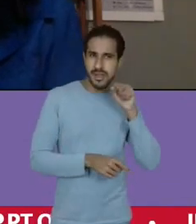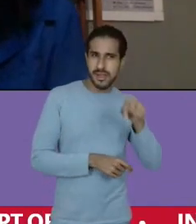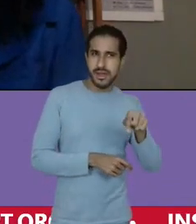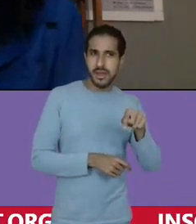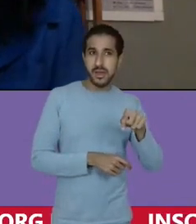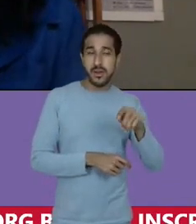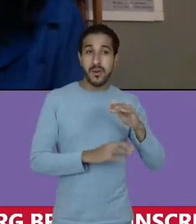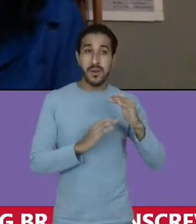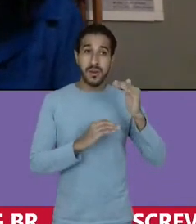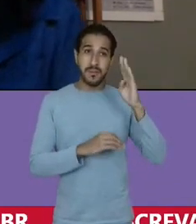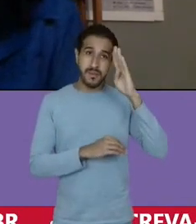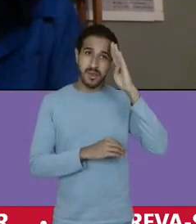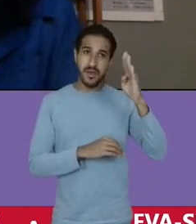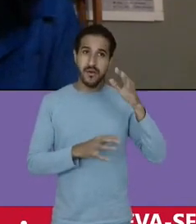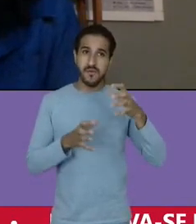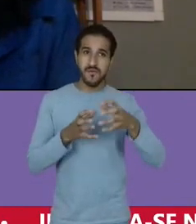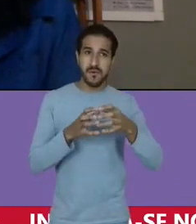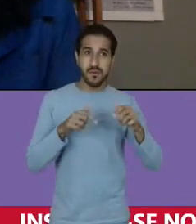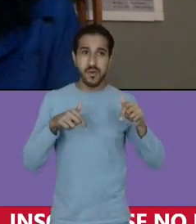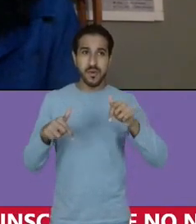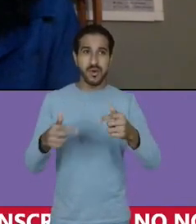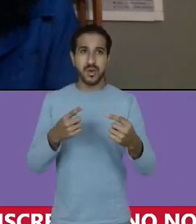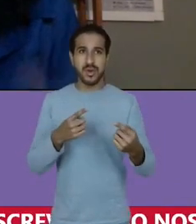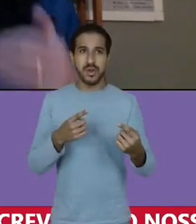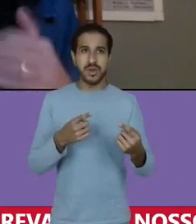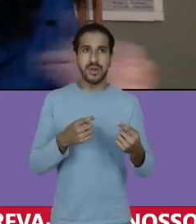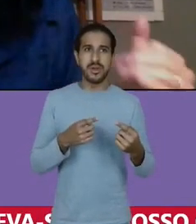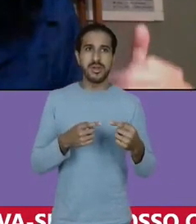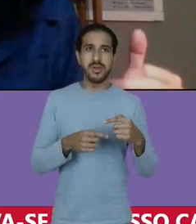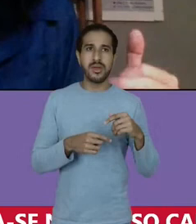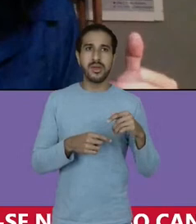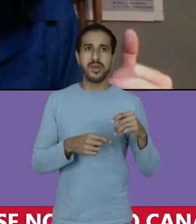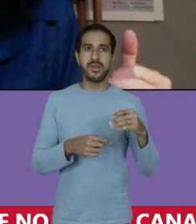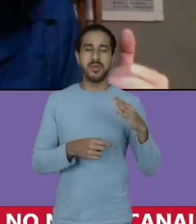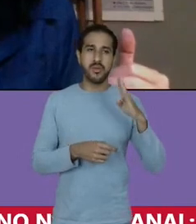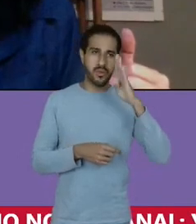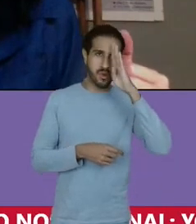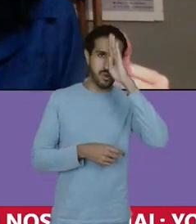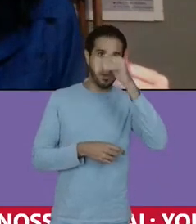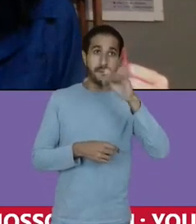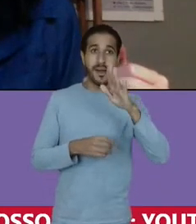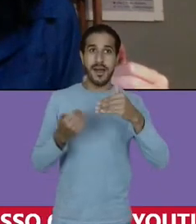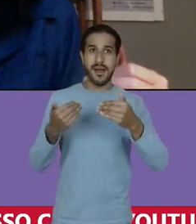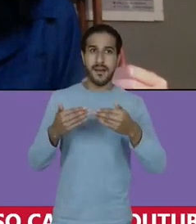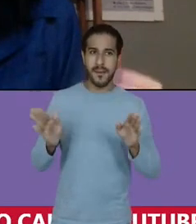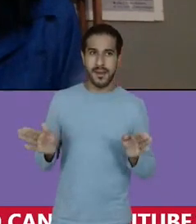talvez, no maior fronte de enfrentamento do bolsonarismo, mais aberto.